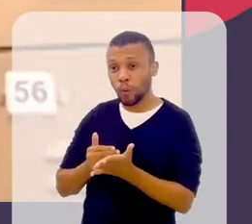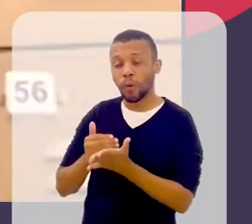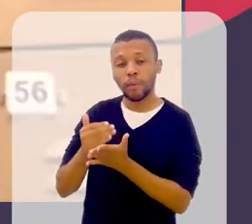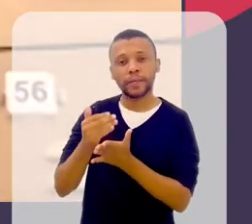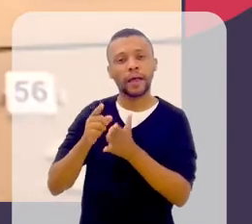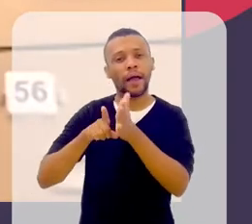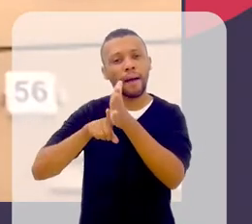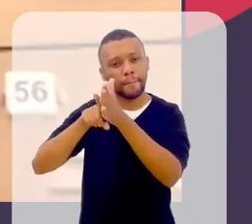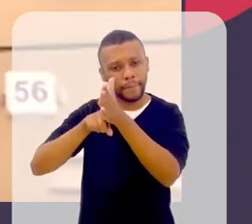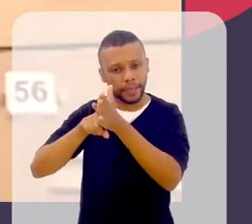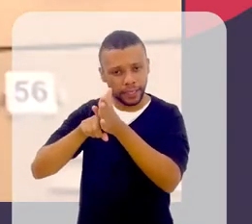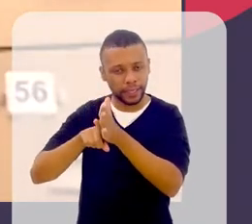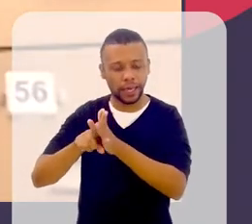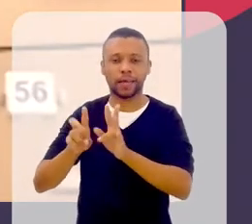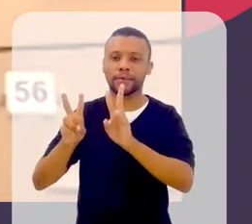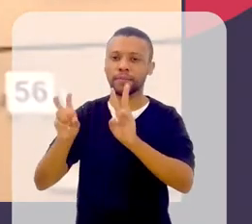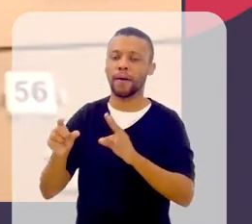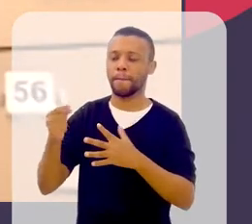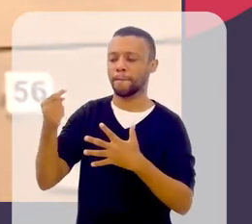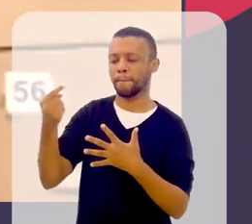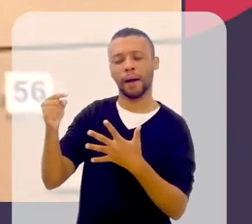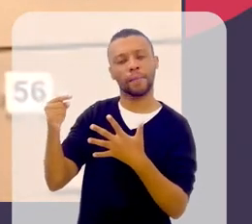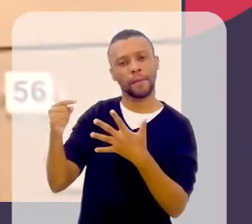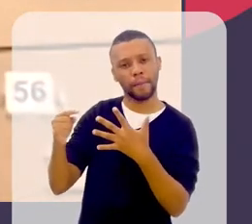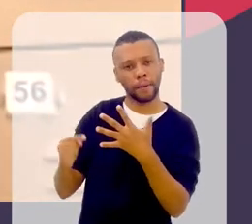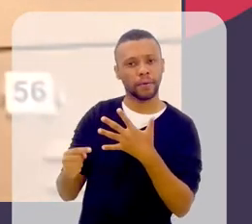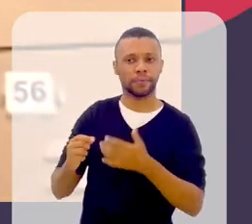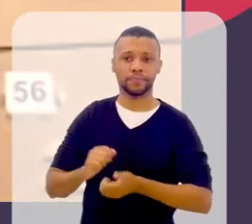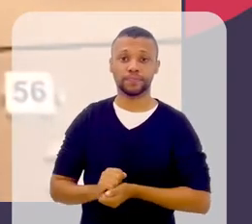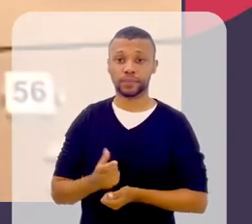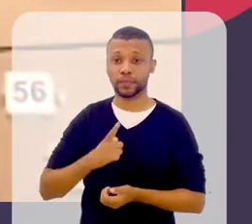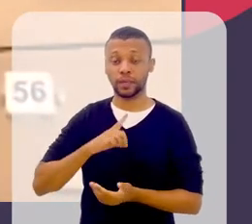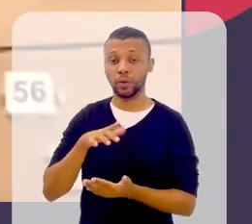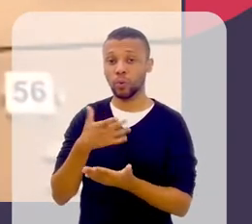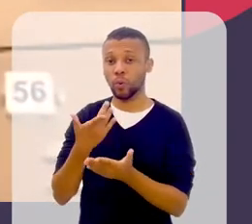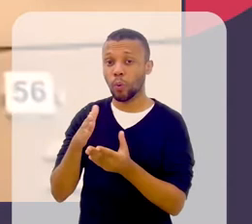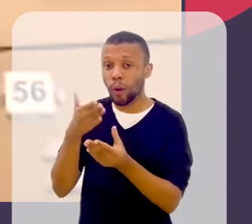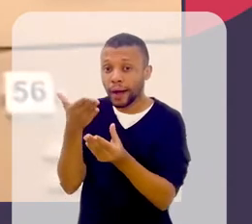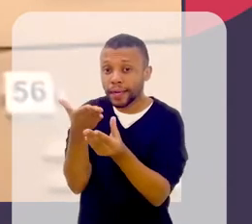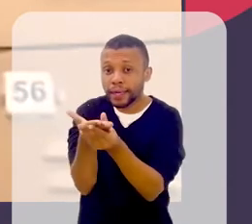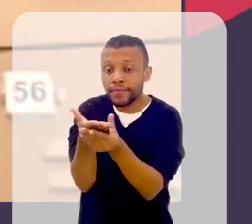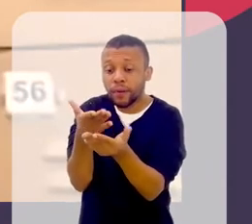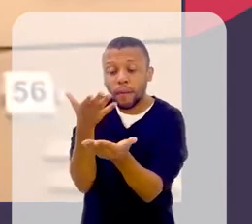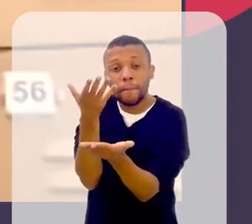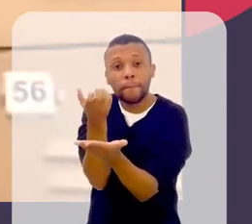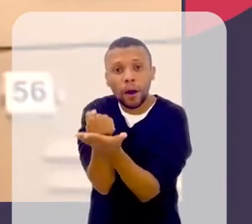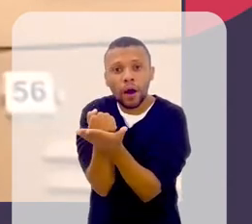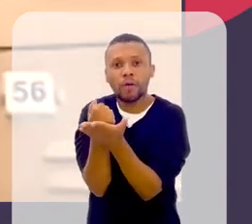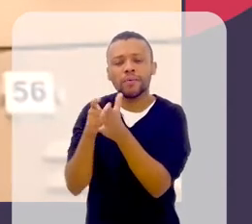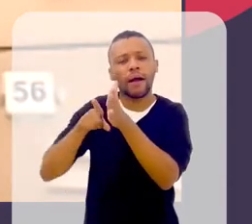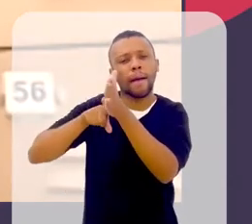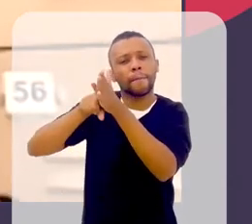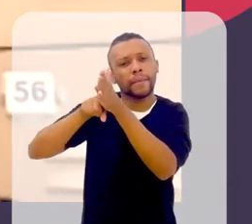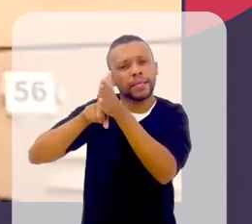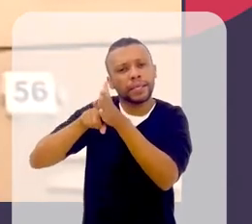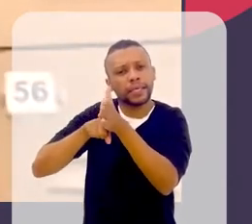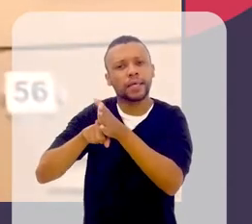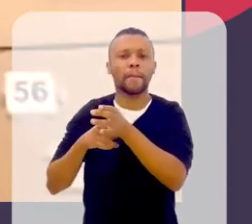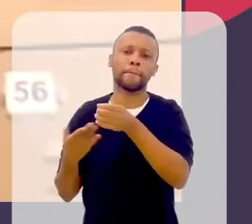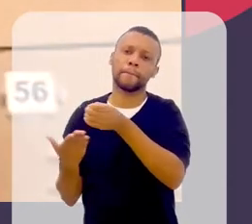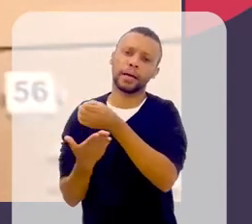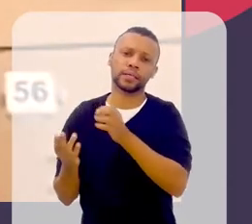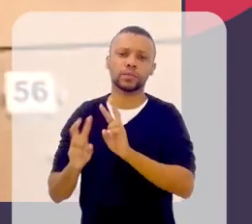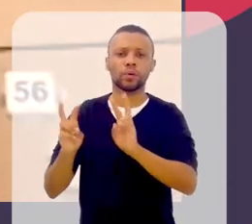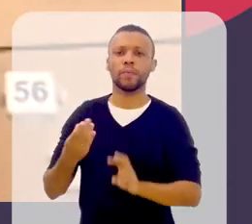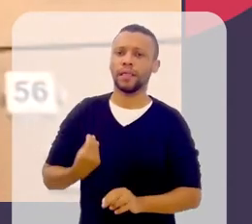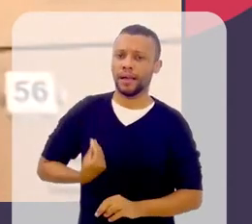comecei a procurar informações sobre ela e eu tenho um arquivo com o nome dela. Eu fui fazendo essa pesquisa primária mesmo em relação